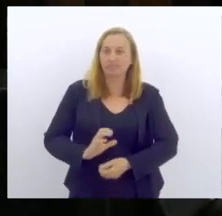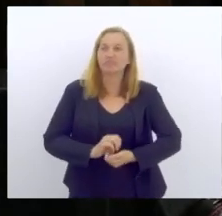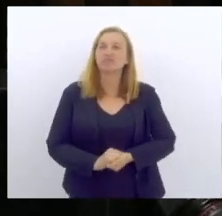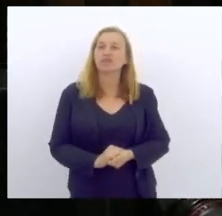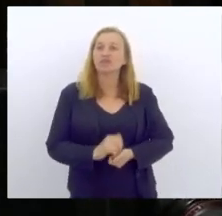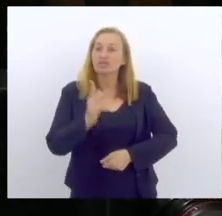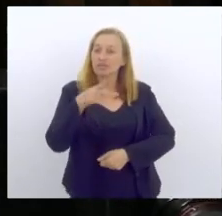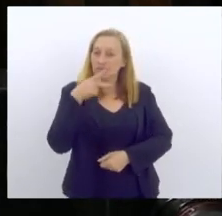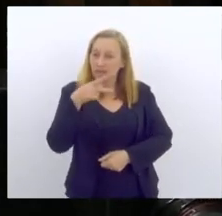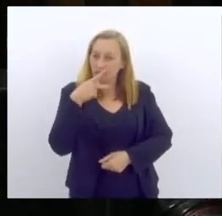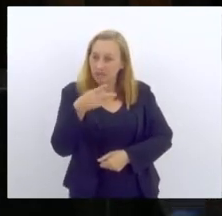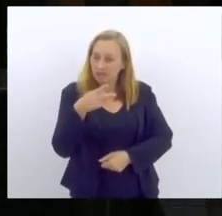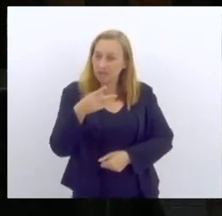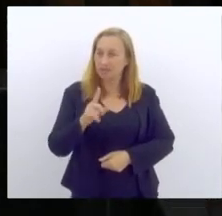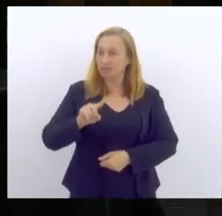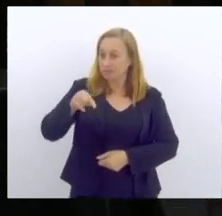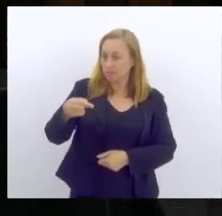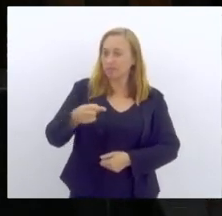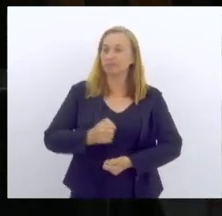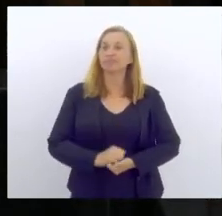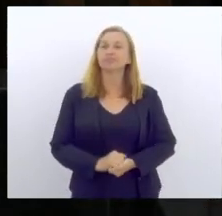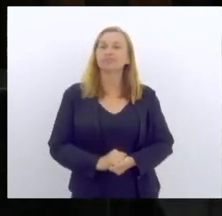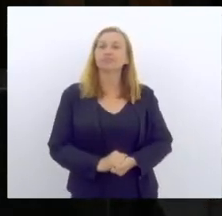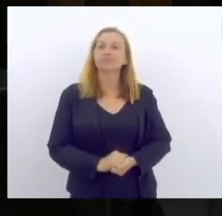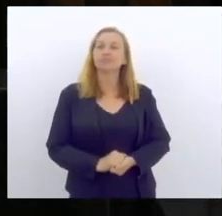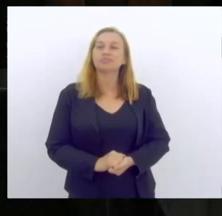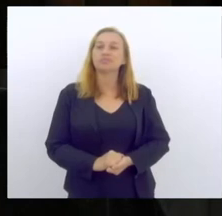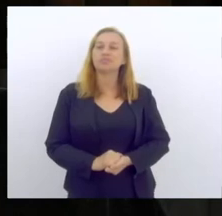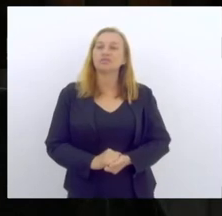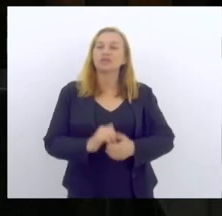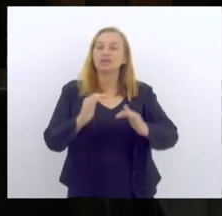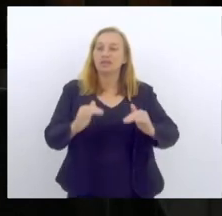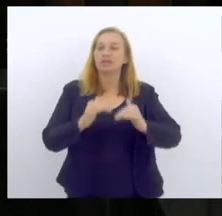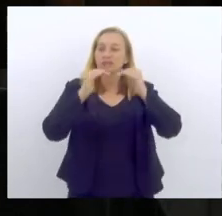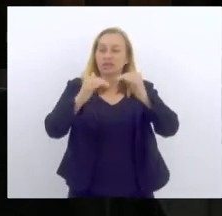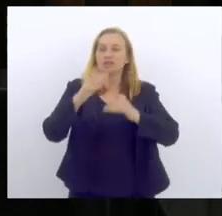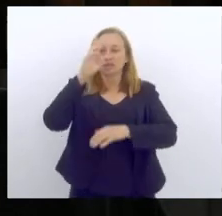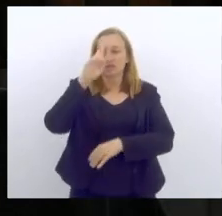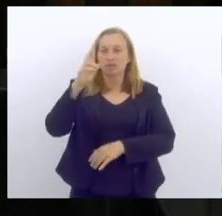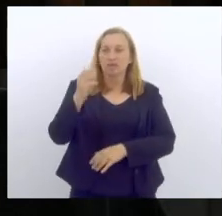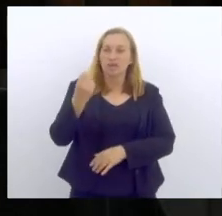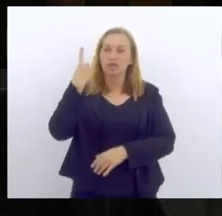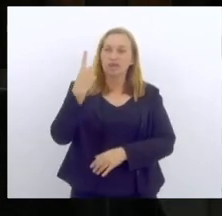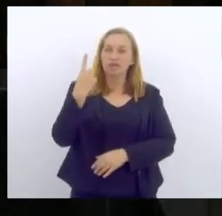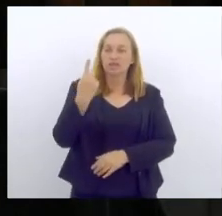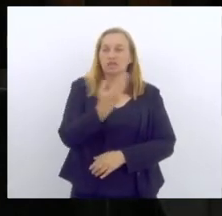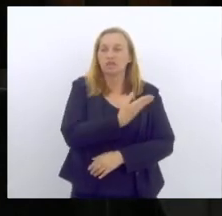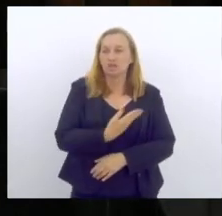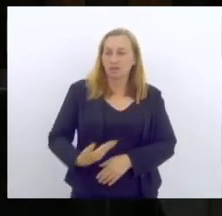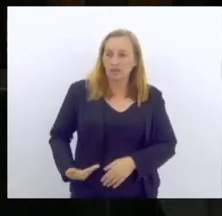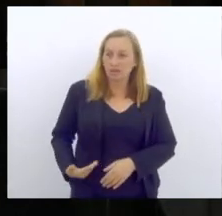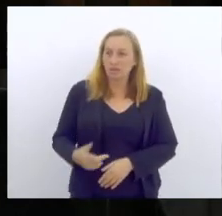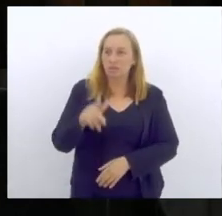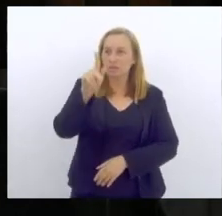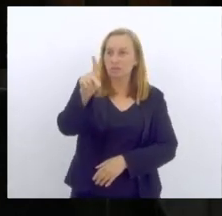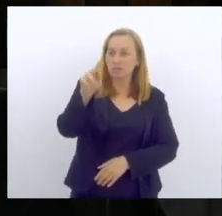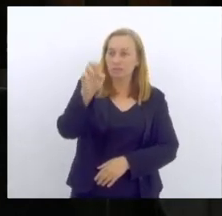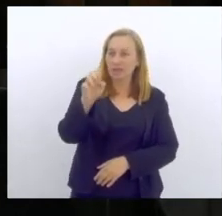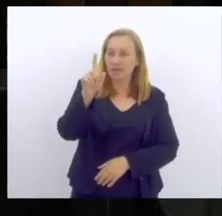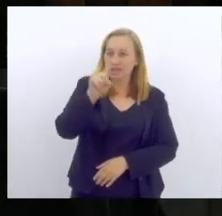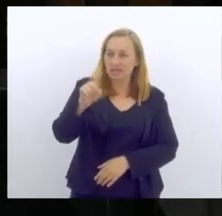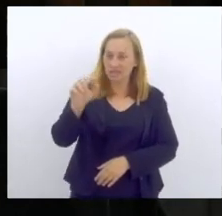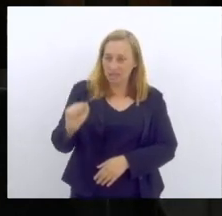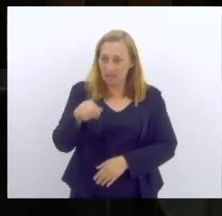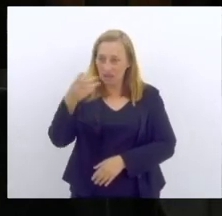quem falarei na sequência certíssimo senhor ex-governador meu amigo Luiz Fernando Pezão e